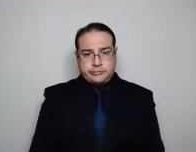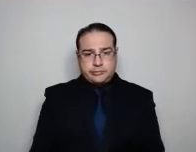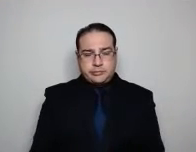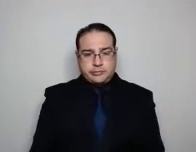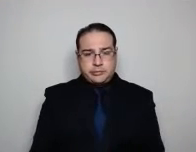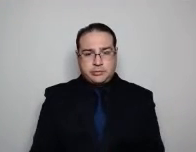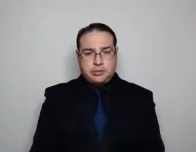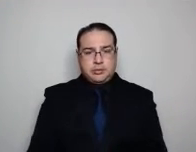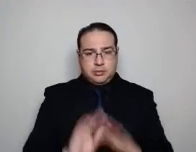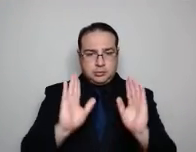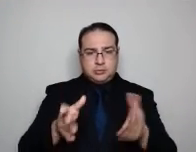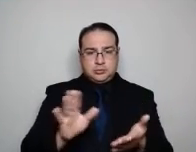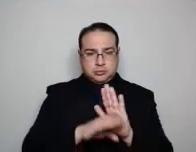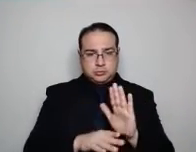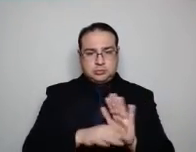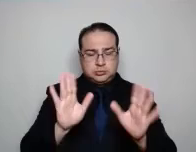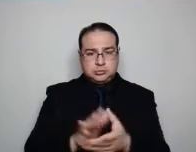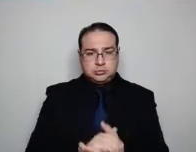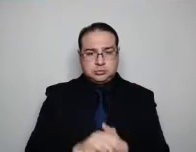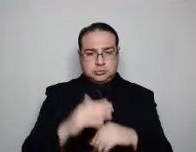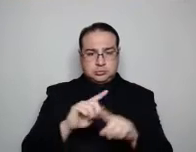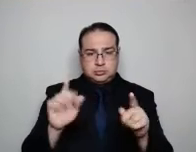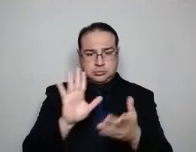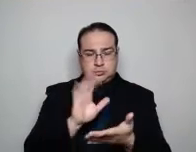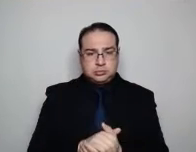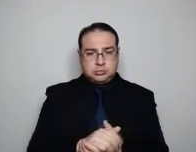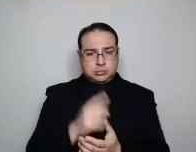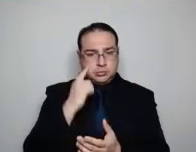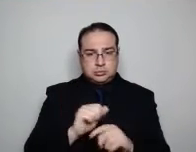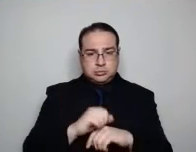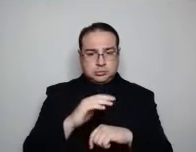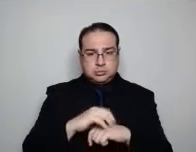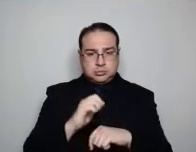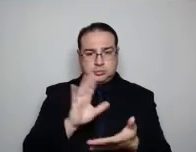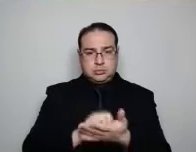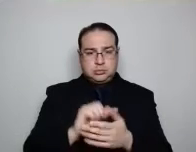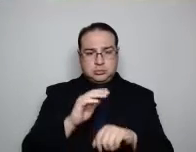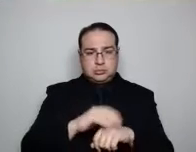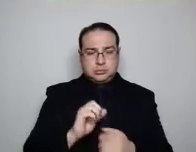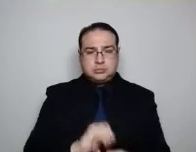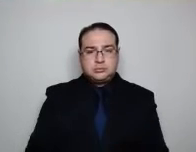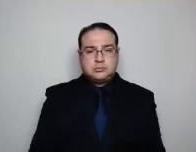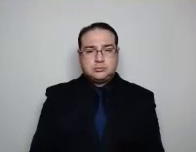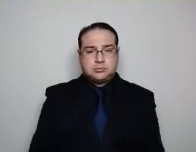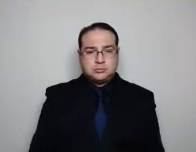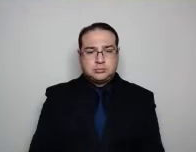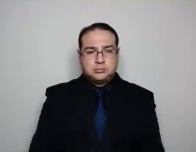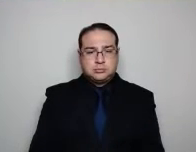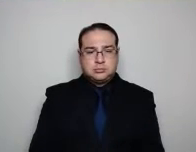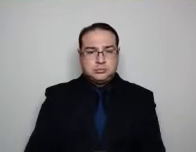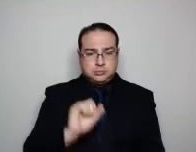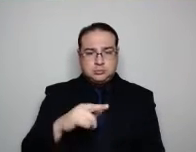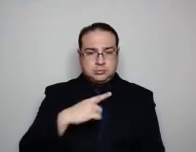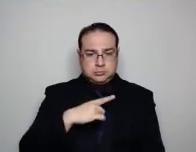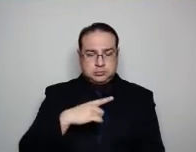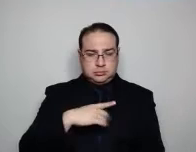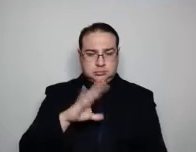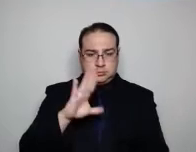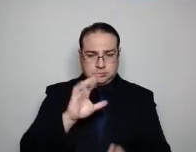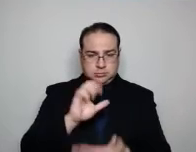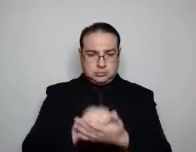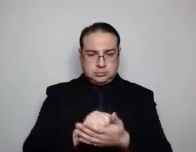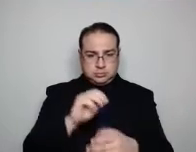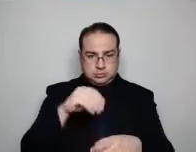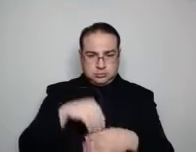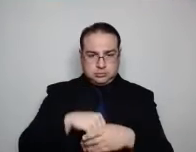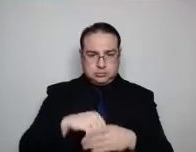Se Vossa Excelência se inscreveu dentro do prazo, ele foi chamado. Escrevi, excelência, estava aqui desde o início. Não cabe, é o caso que não cabe sustentação oral,